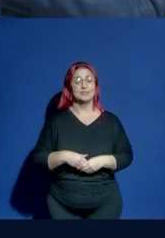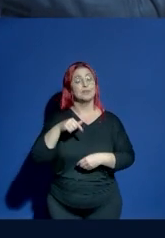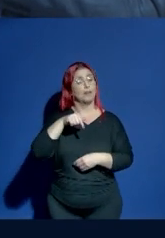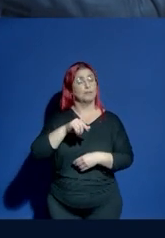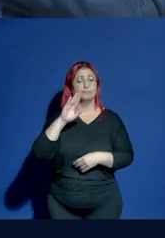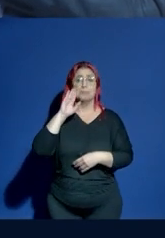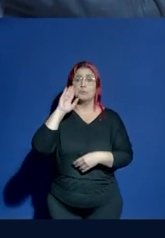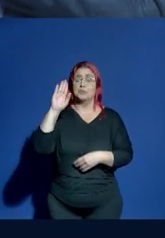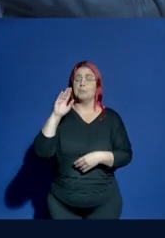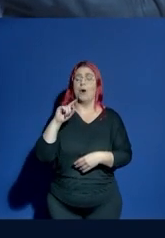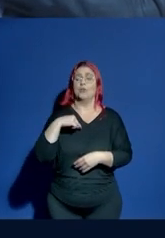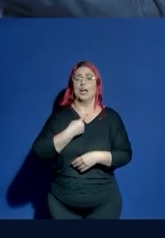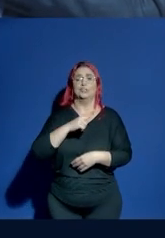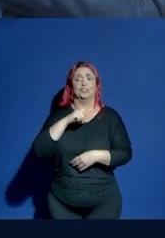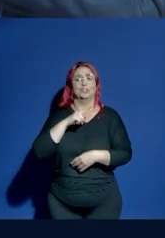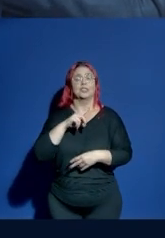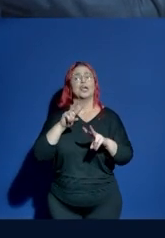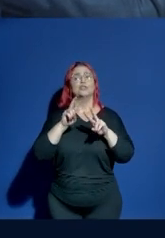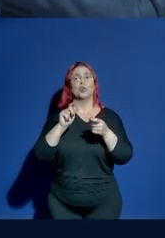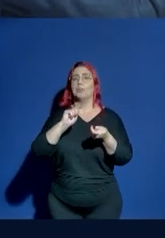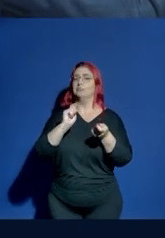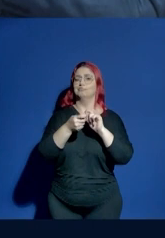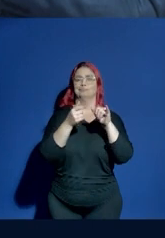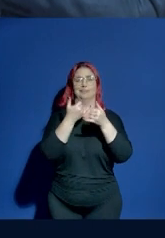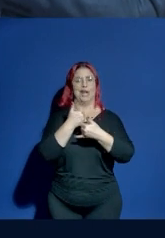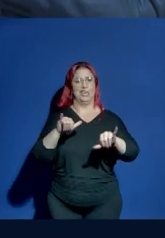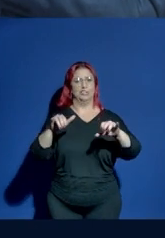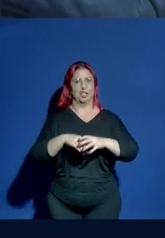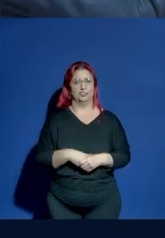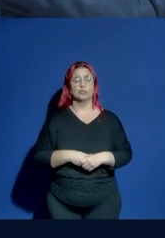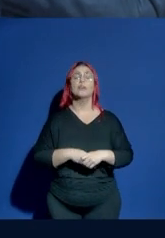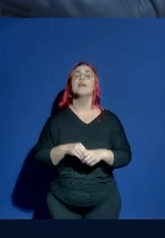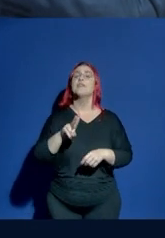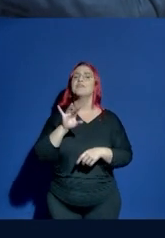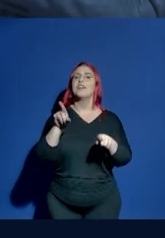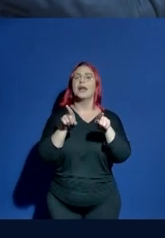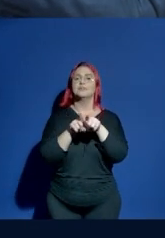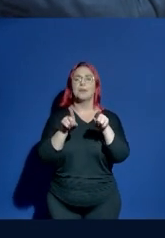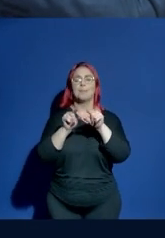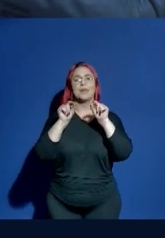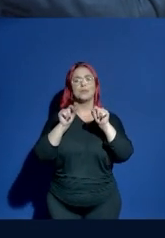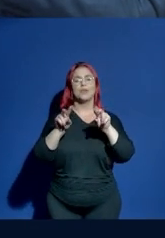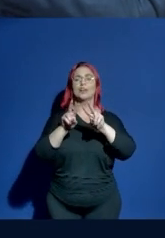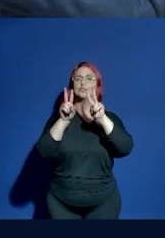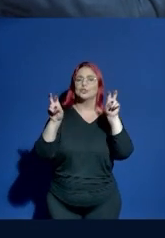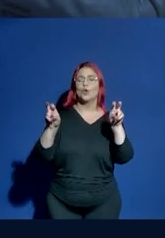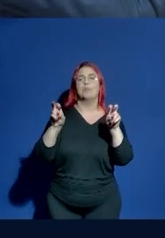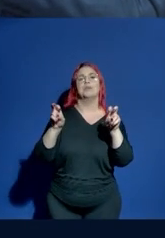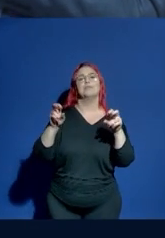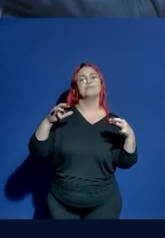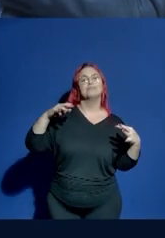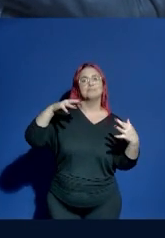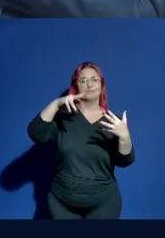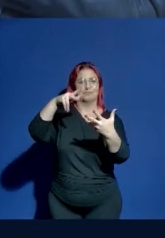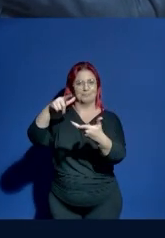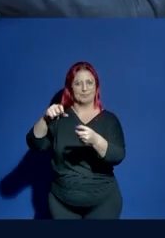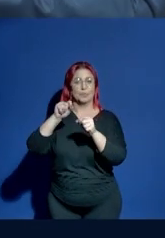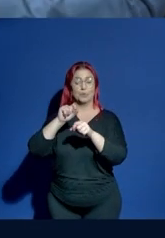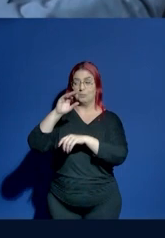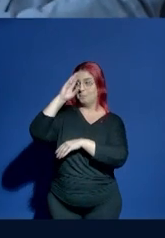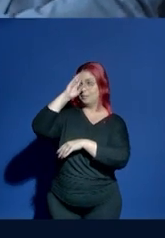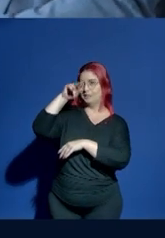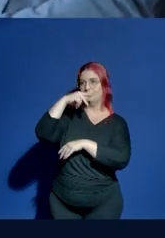temos na transição energética. A transição energética vai mexer muito com geopolítica. E o Brasil só tem uma alternativa, que são os